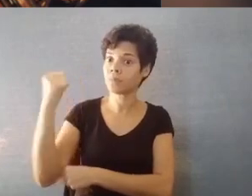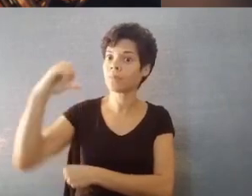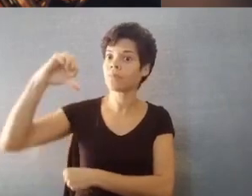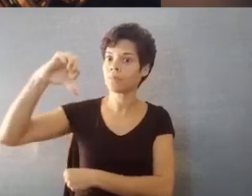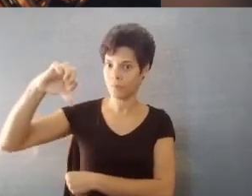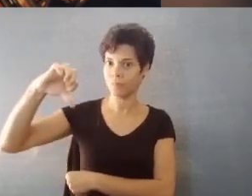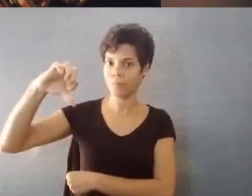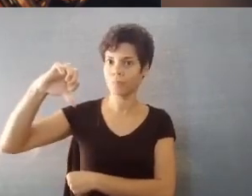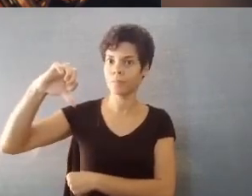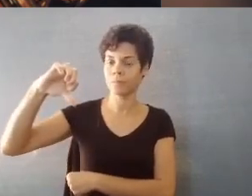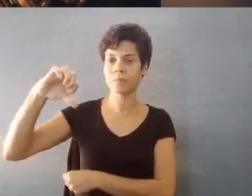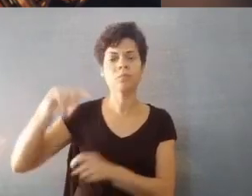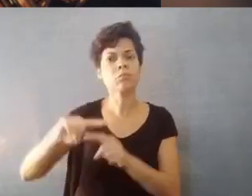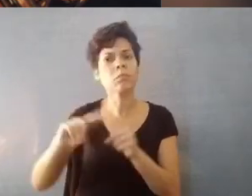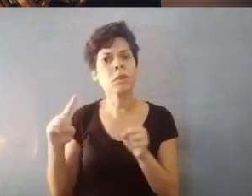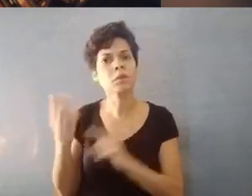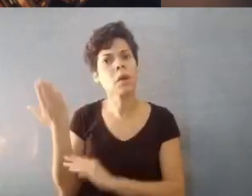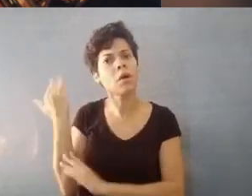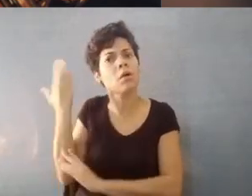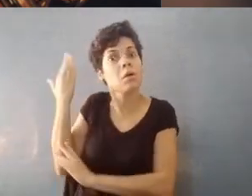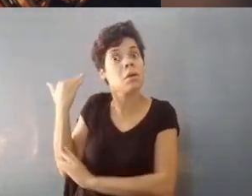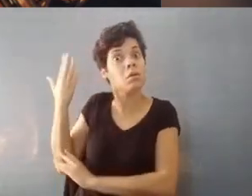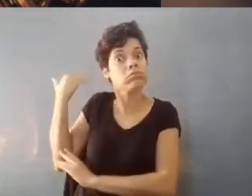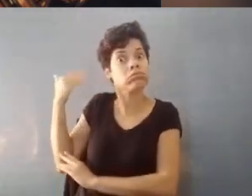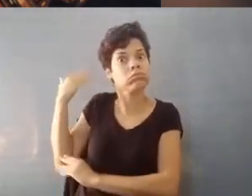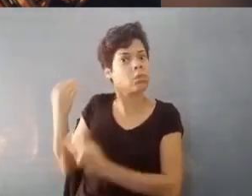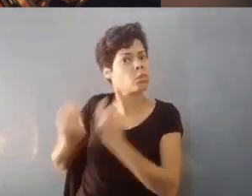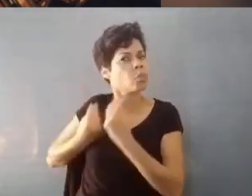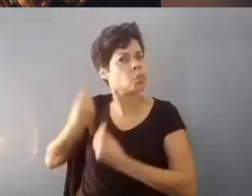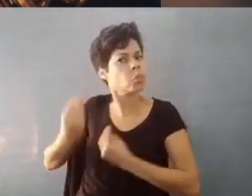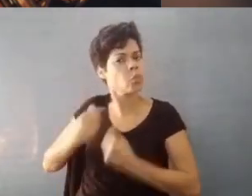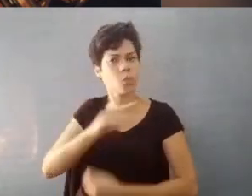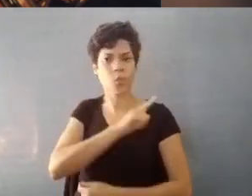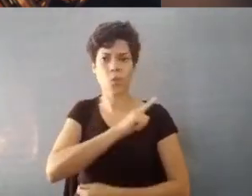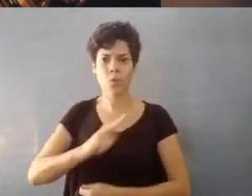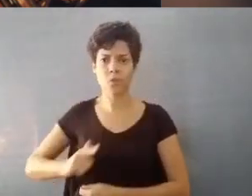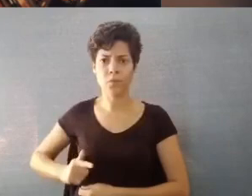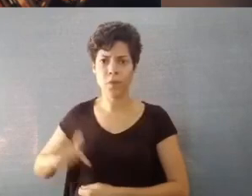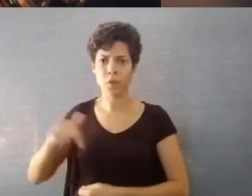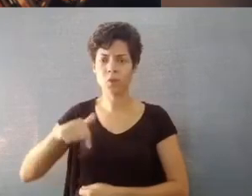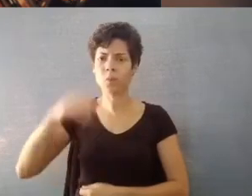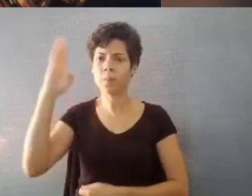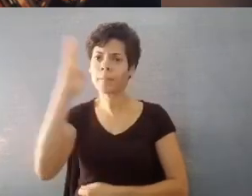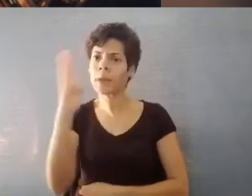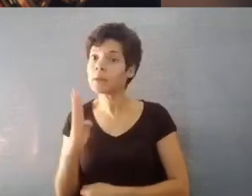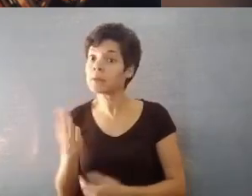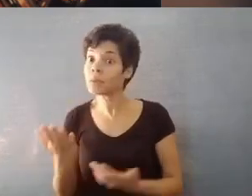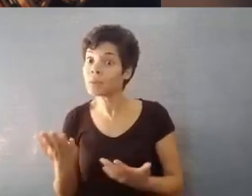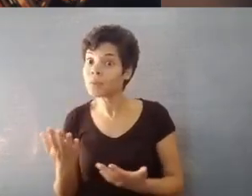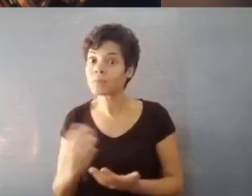Mas, e antes disso, qual era a forma de governo do Brasil?